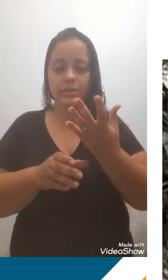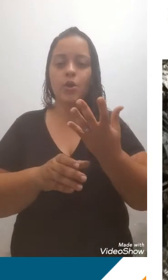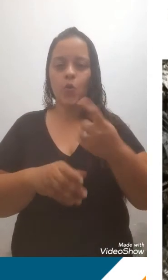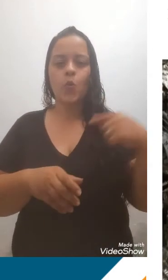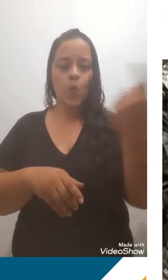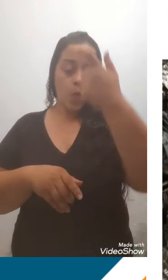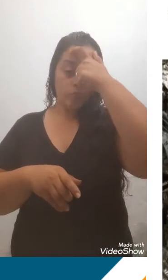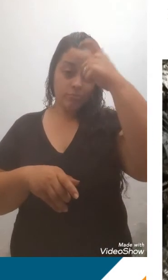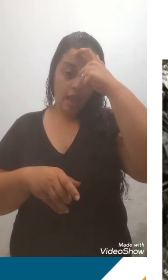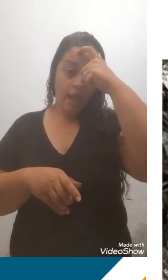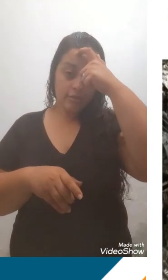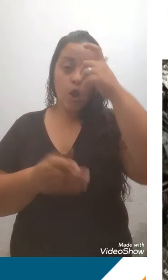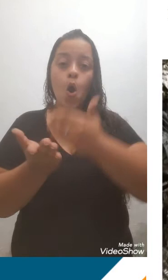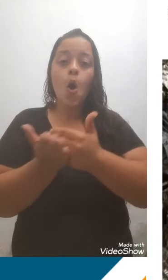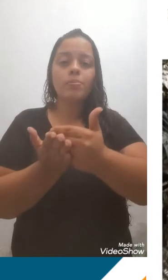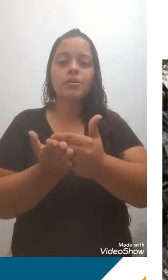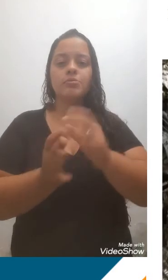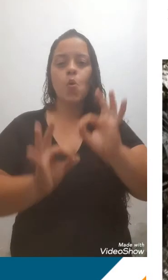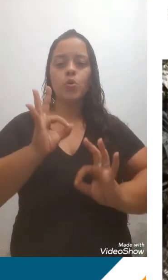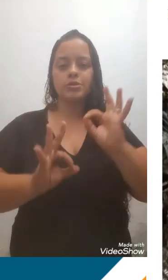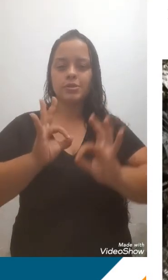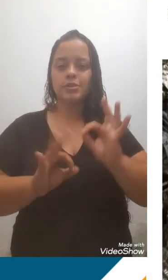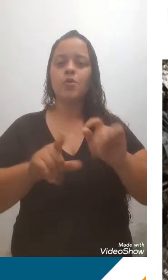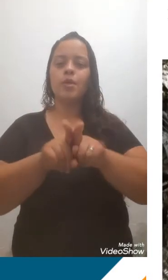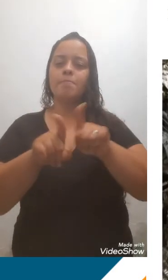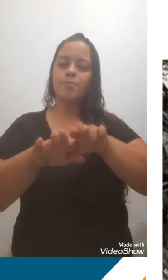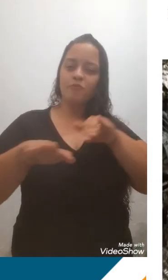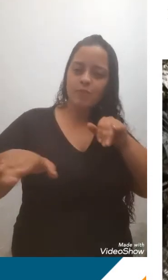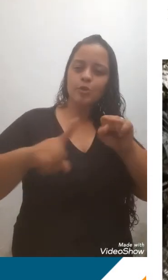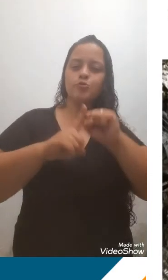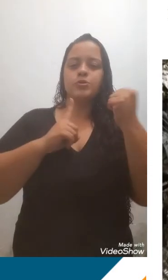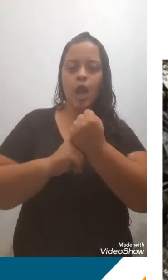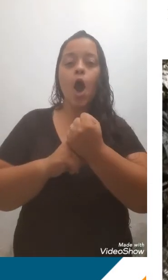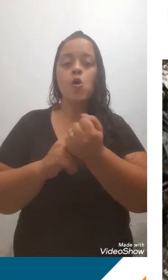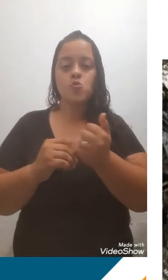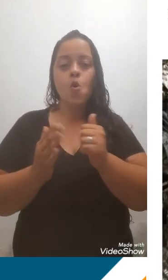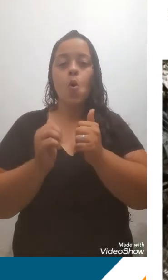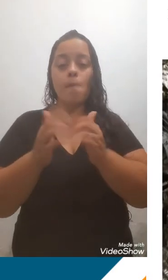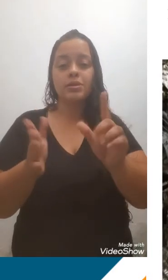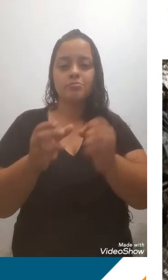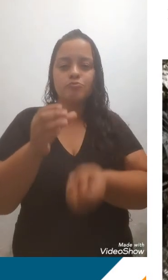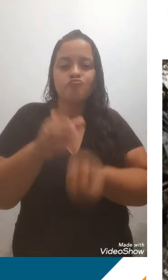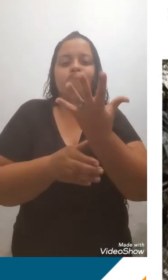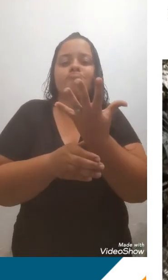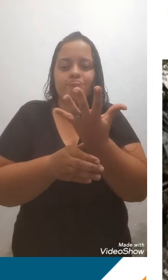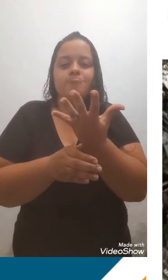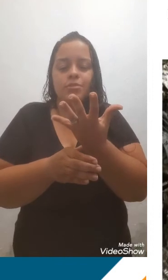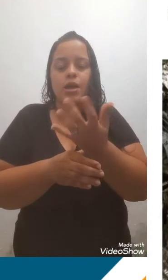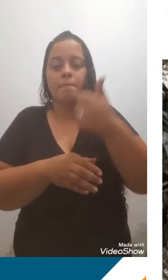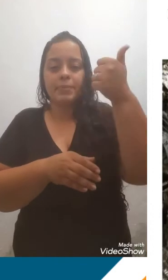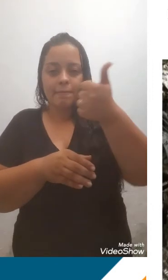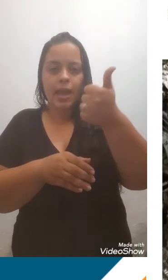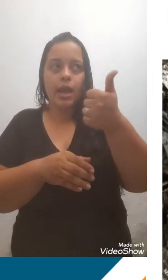dessa consciência de classe é que as primeiras organizações e movimentos sociais eles começam a se formar, pessoal. Então a gente tem um processo primeiro